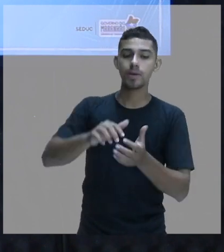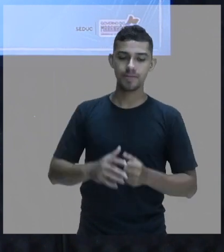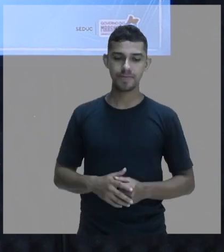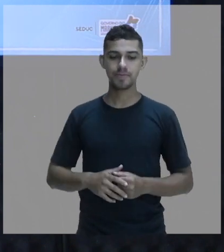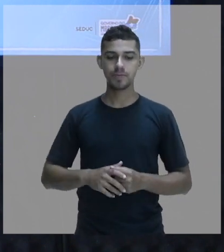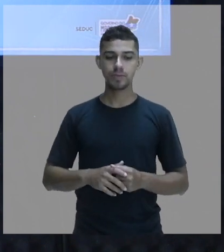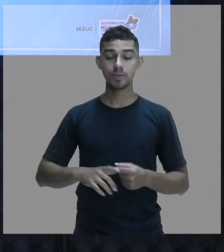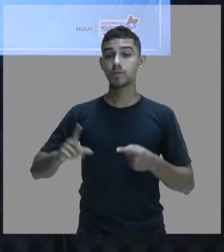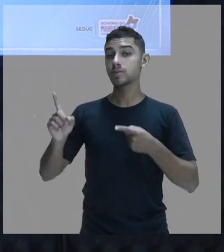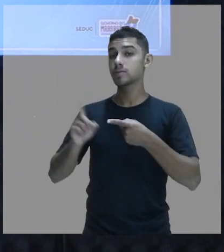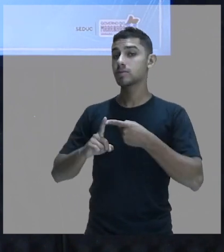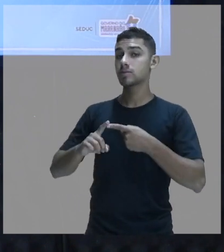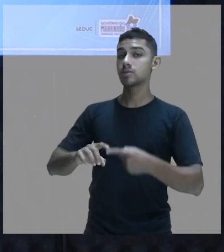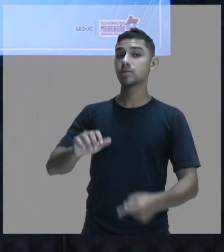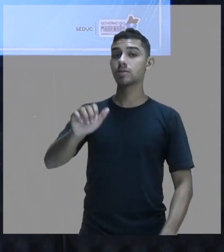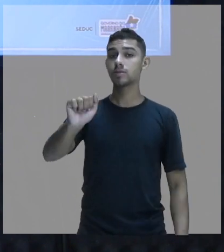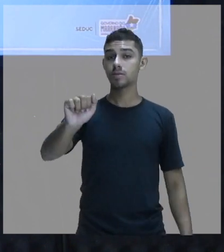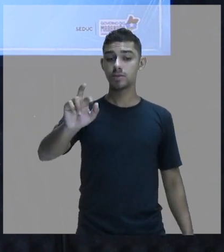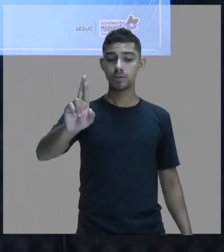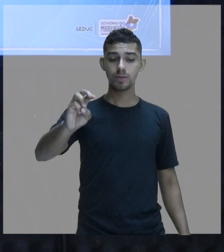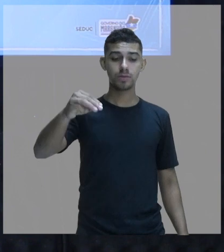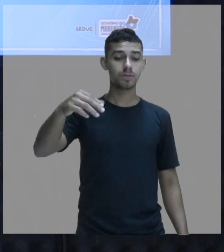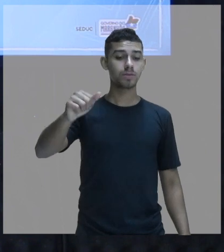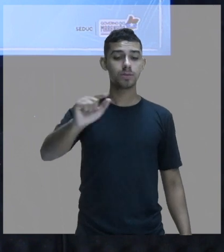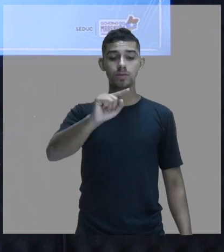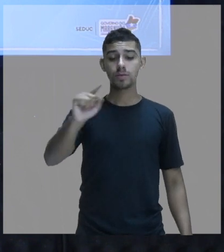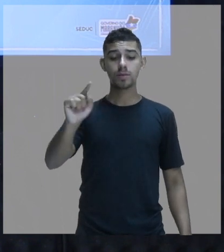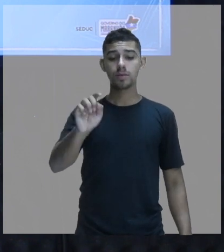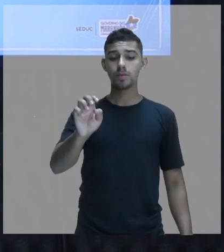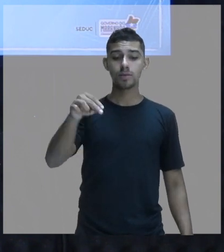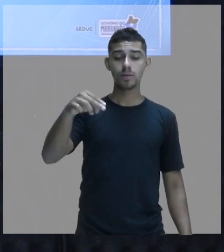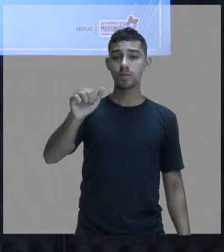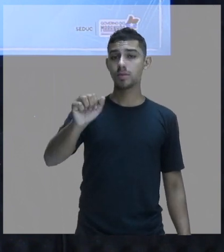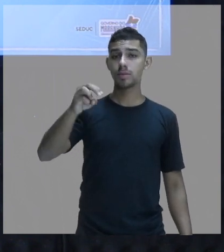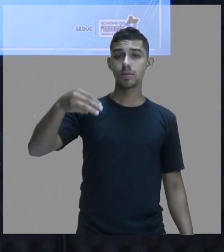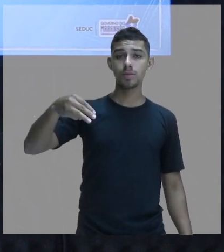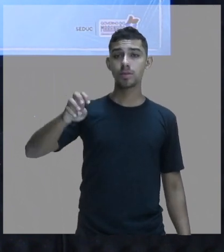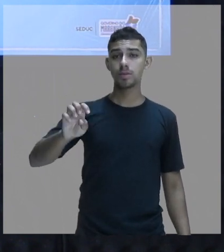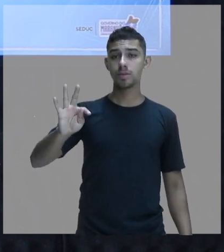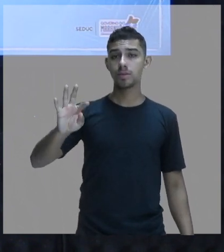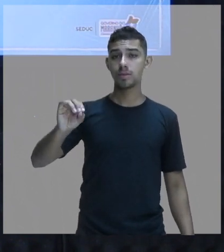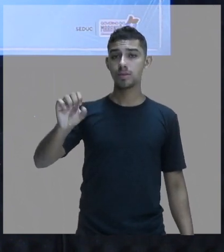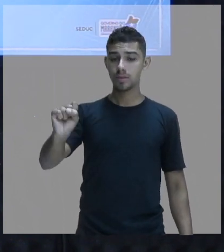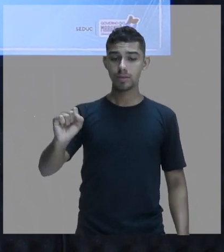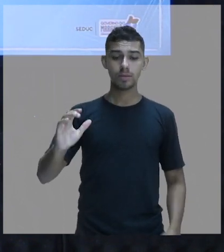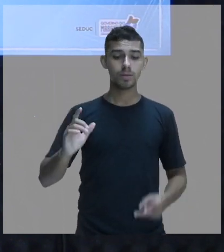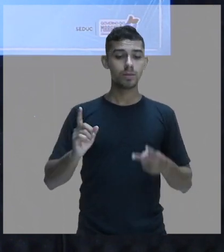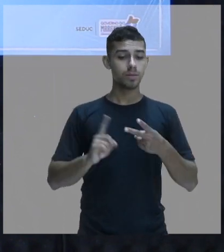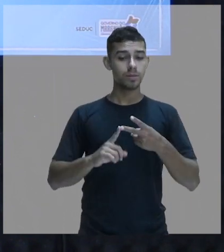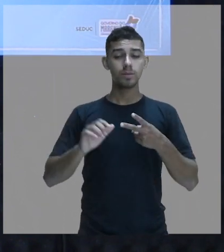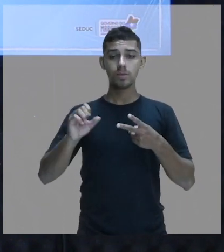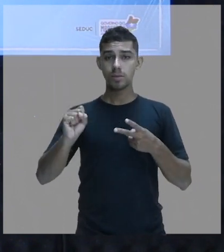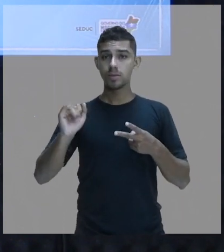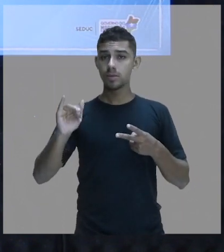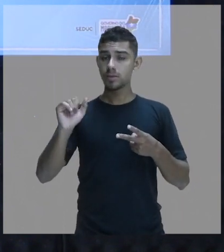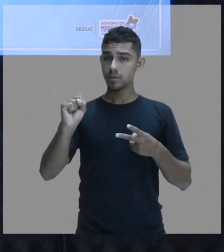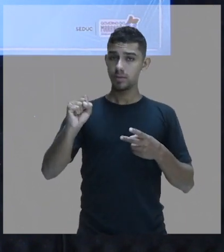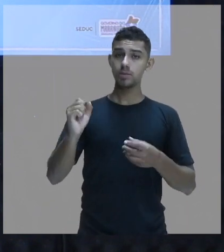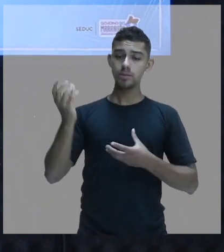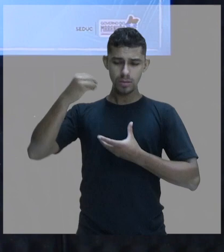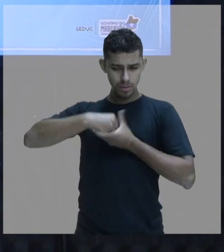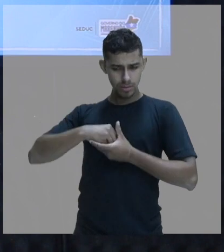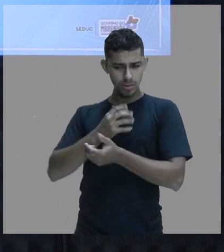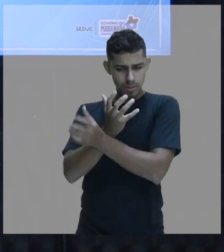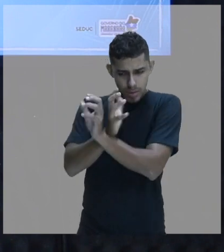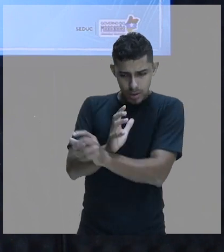Armazenamento de sais. Dentro da estrutura óssea existem armazenamentos de íons, de minerais, como